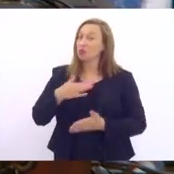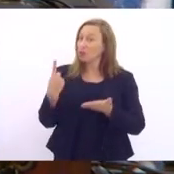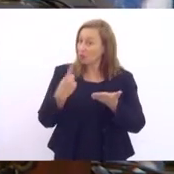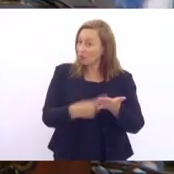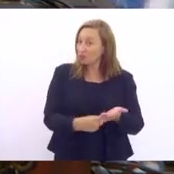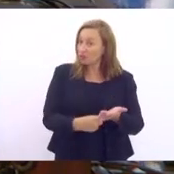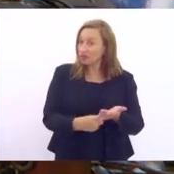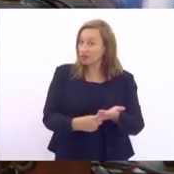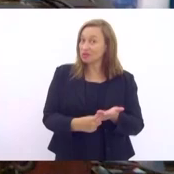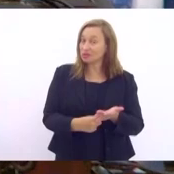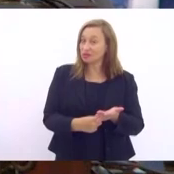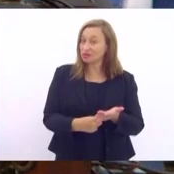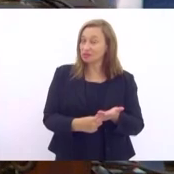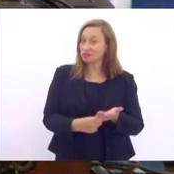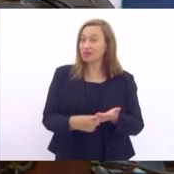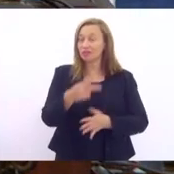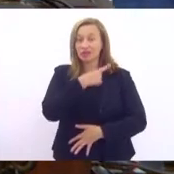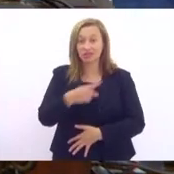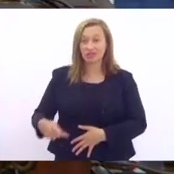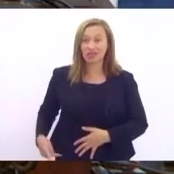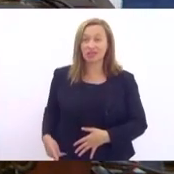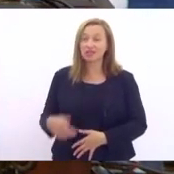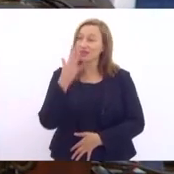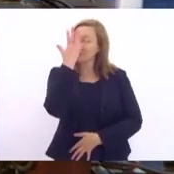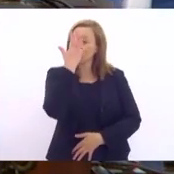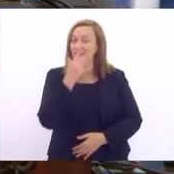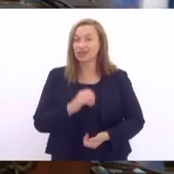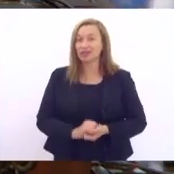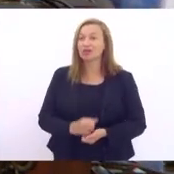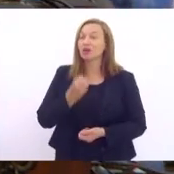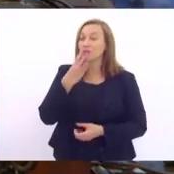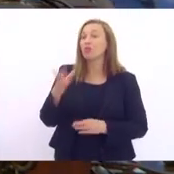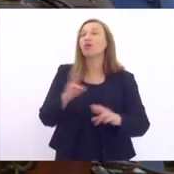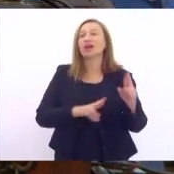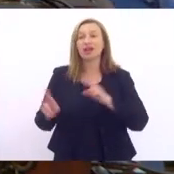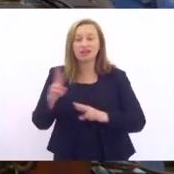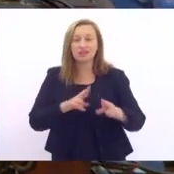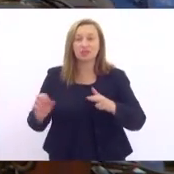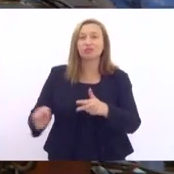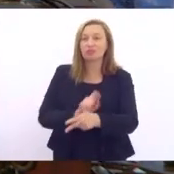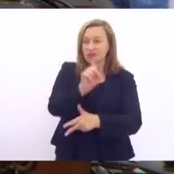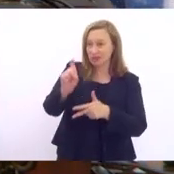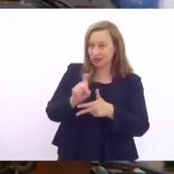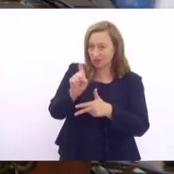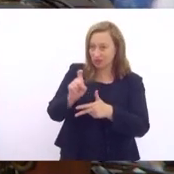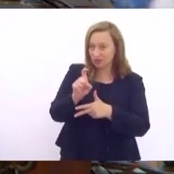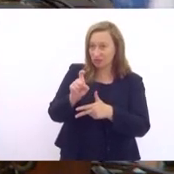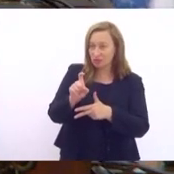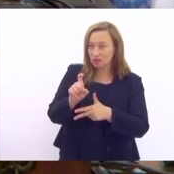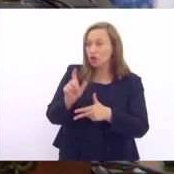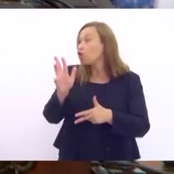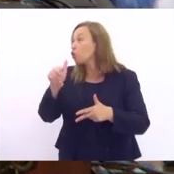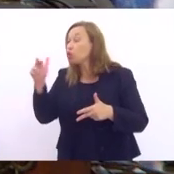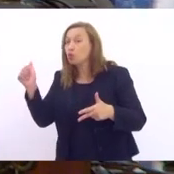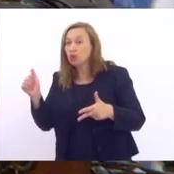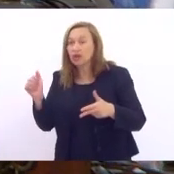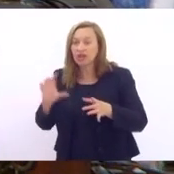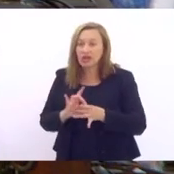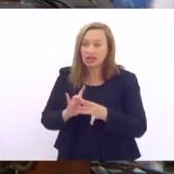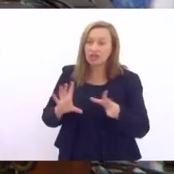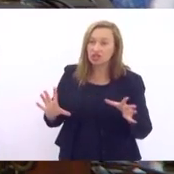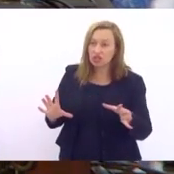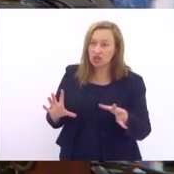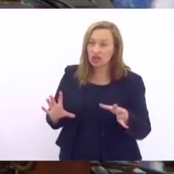fevereiro. A boa relação com o Executivo jamais irá permitir que deixássemos de exercer o nosso